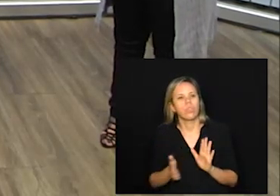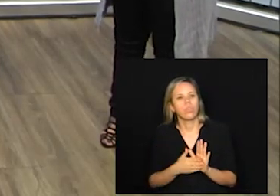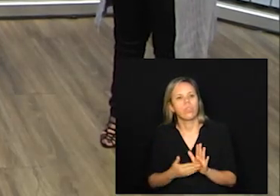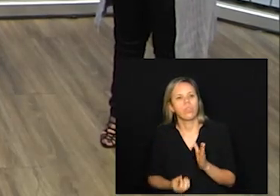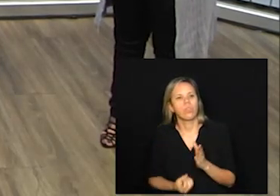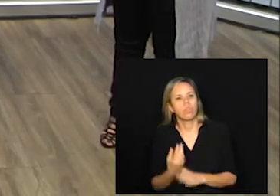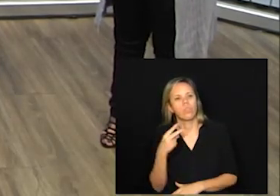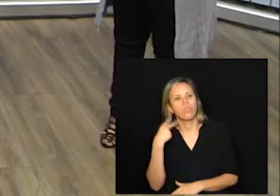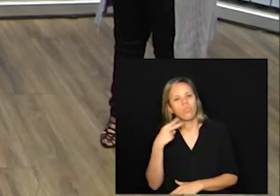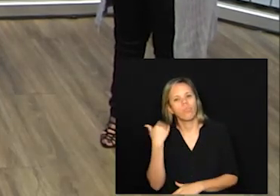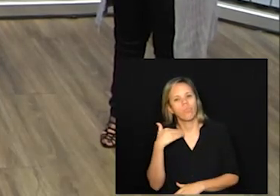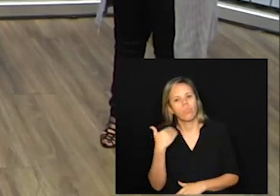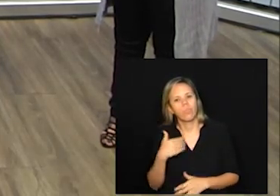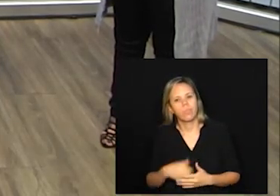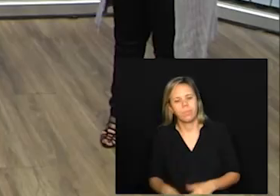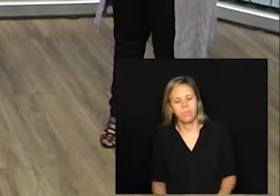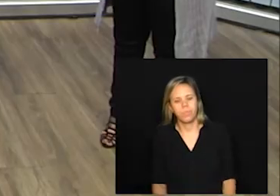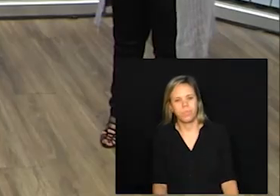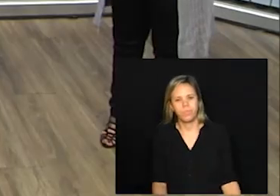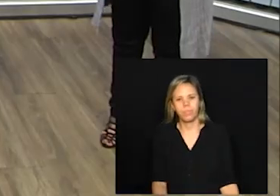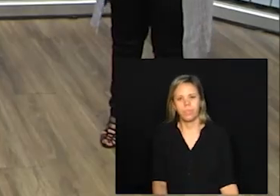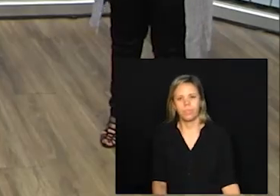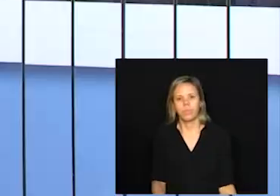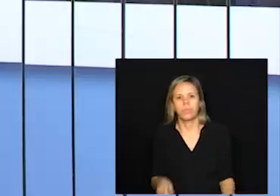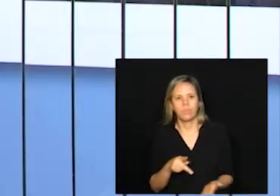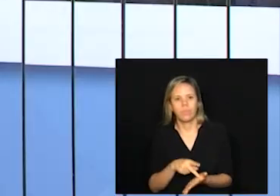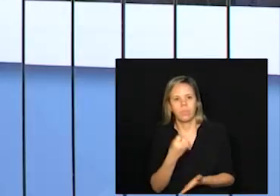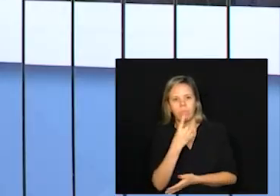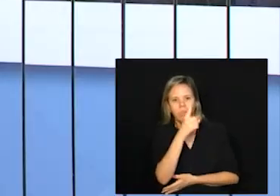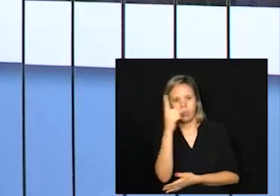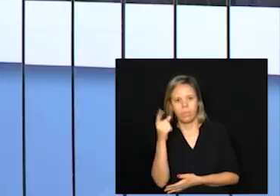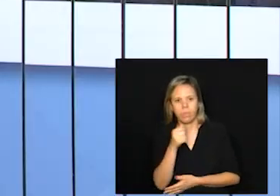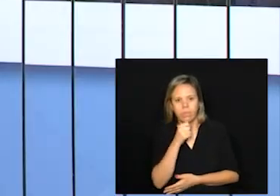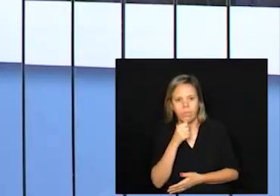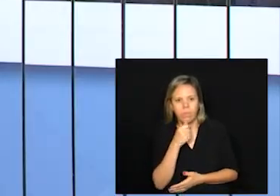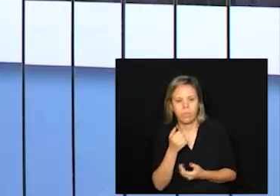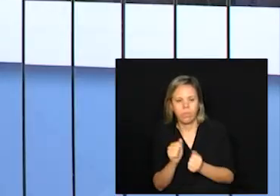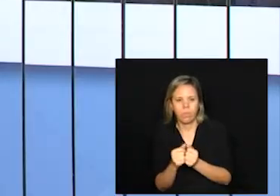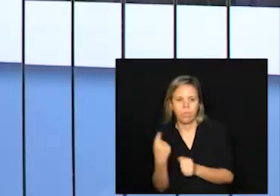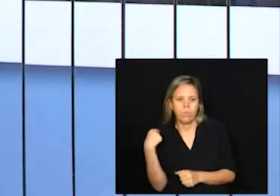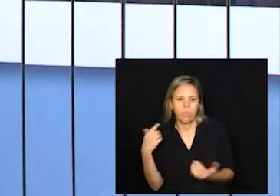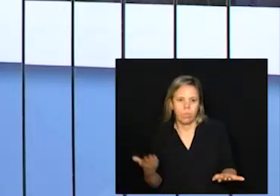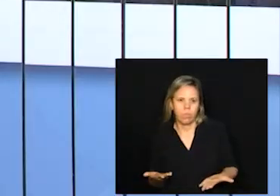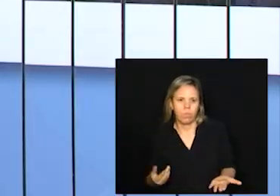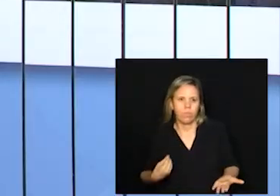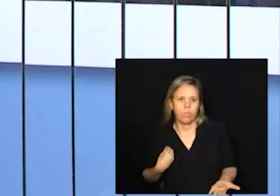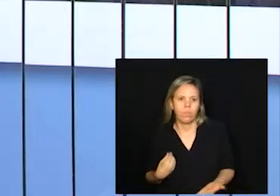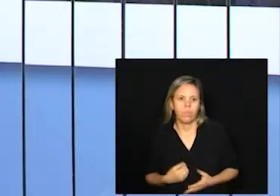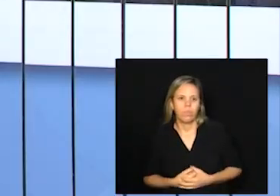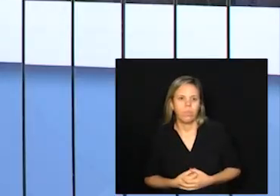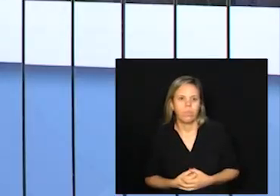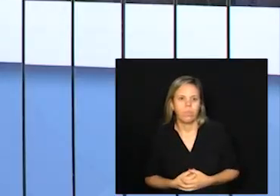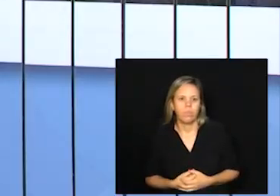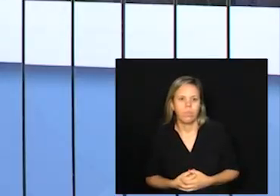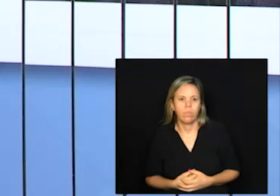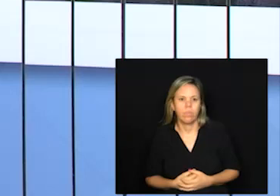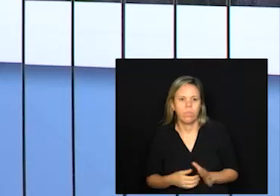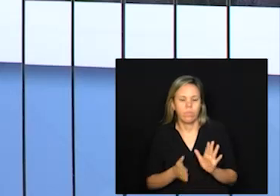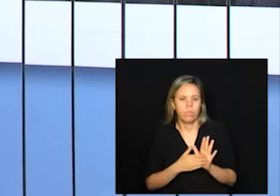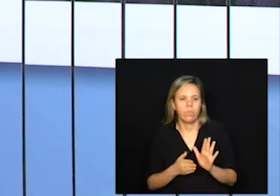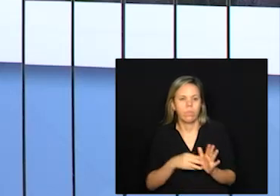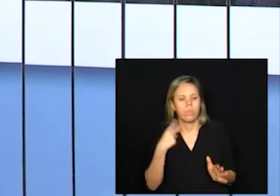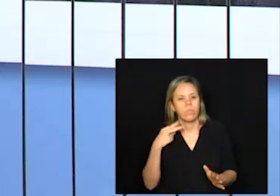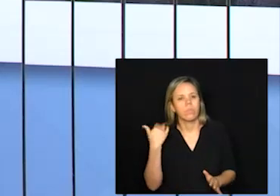da vereadora Mariana Conte. É verdade. Bom dia. Você que não estava com a gente, agora está, porque a proposta